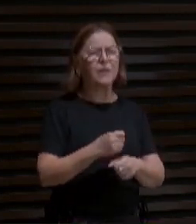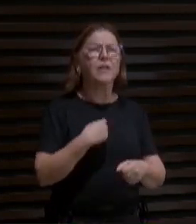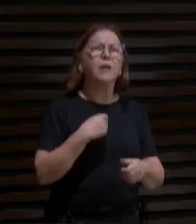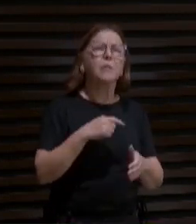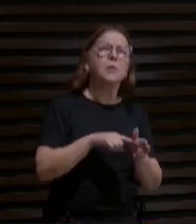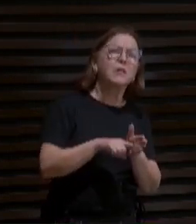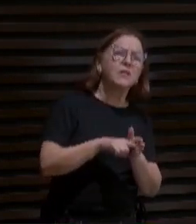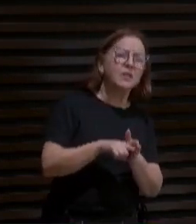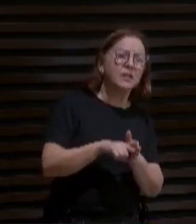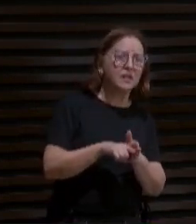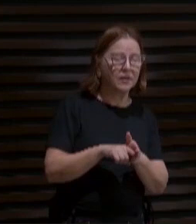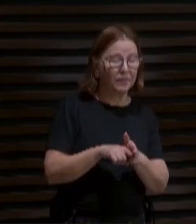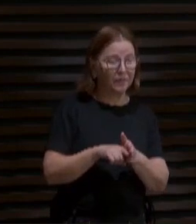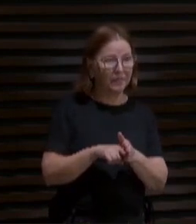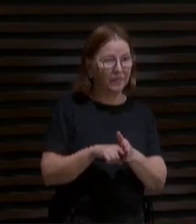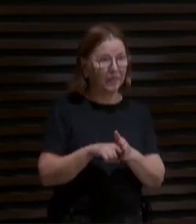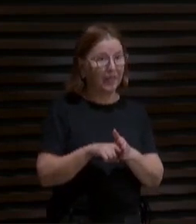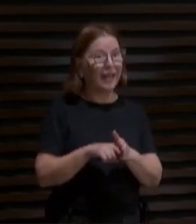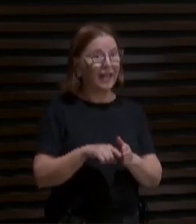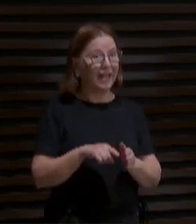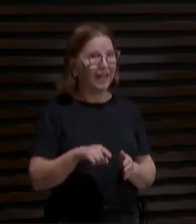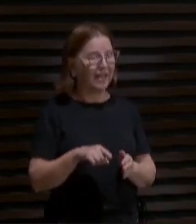se isso aí. Ele disse assim: vou